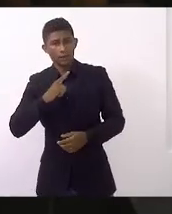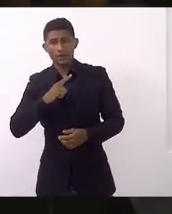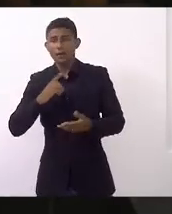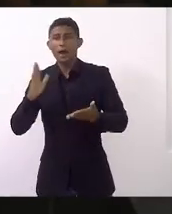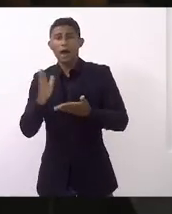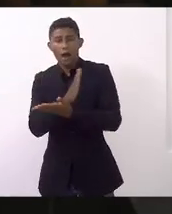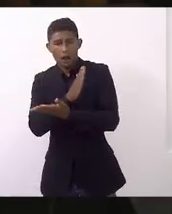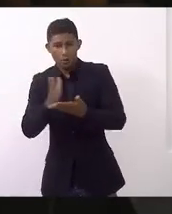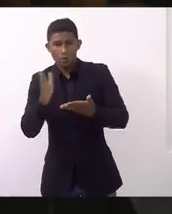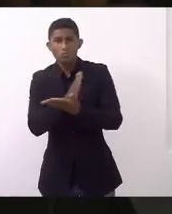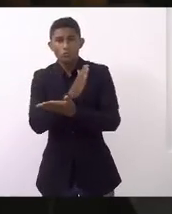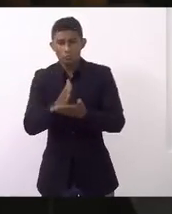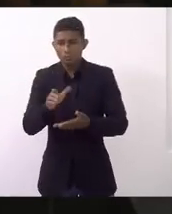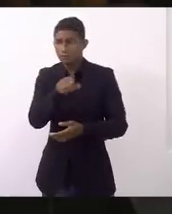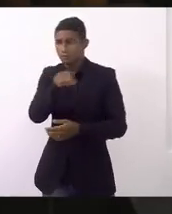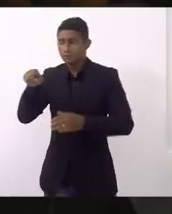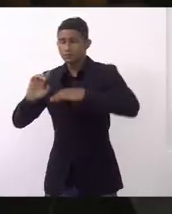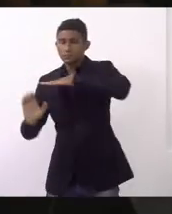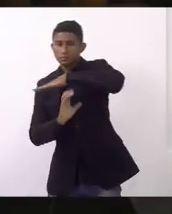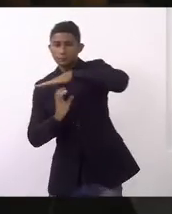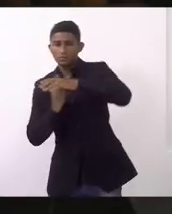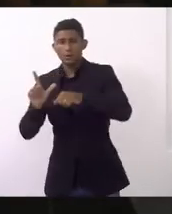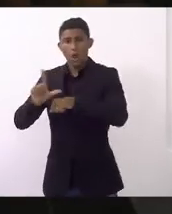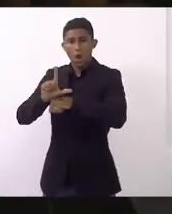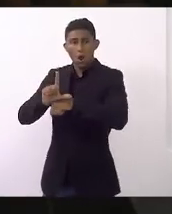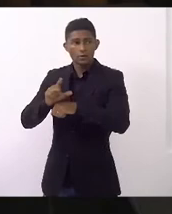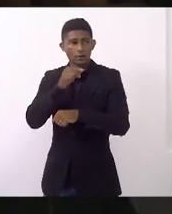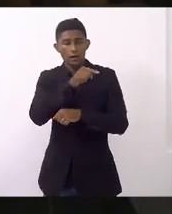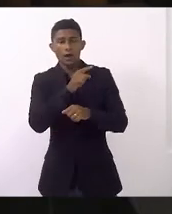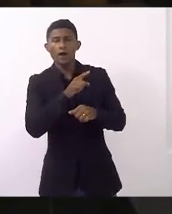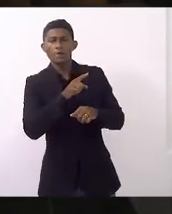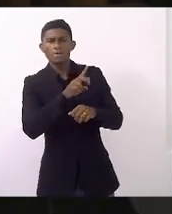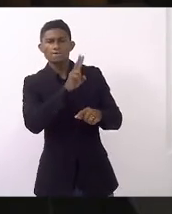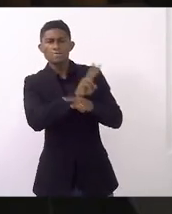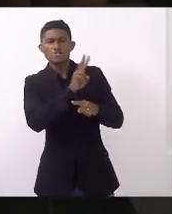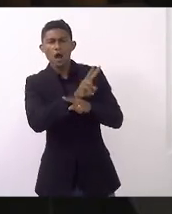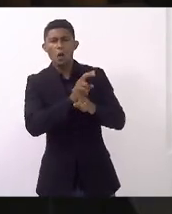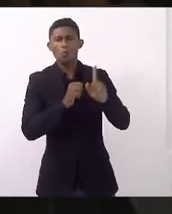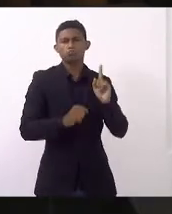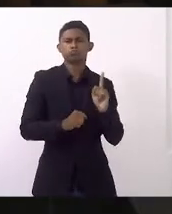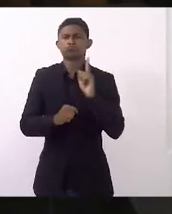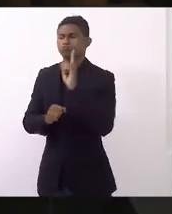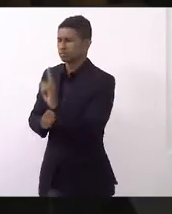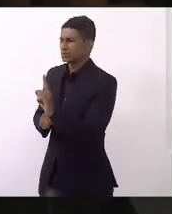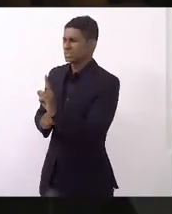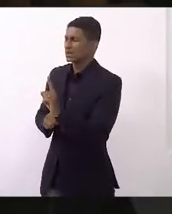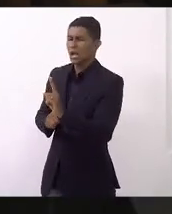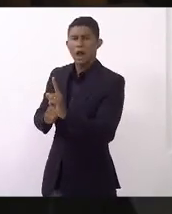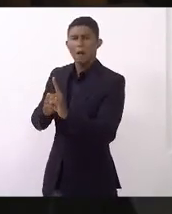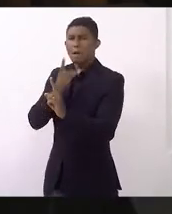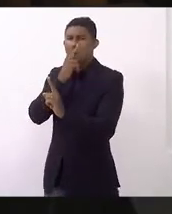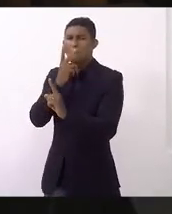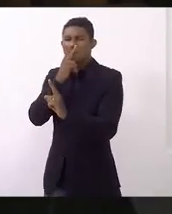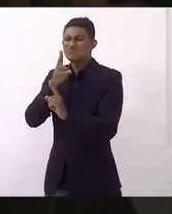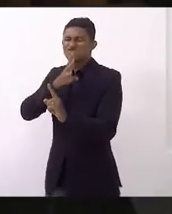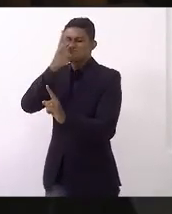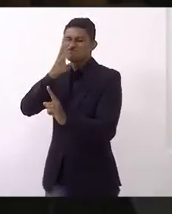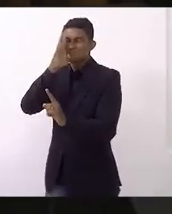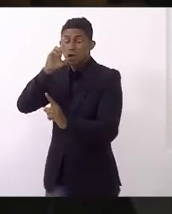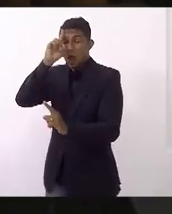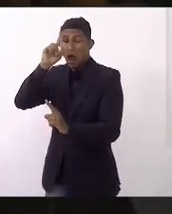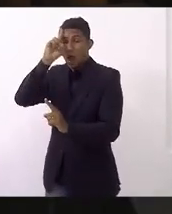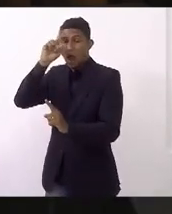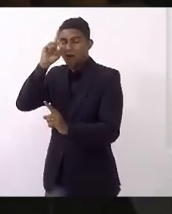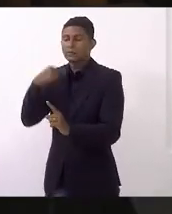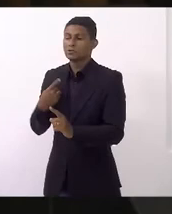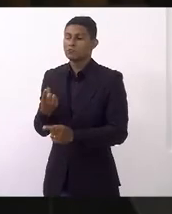da atuação de fiscais que não têm qualquer comprometimento com a verdade. Querem apenas extorquir o cidadão. Por isso